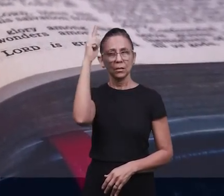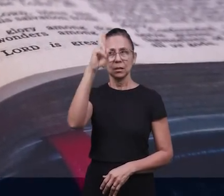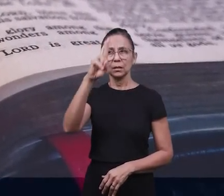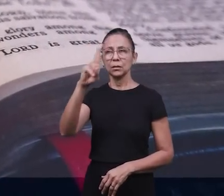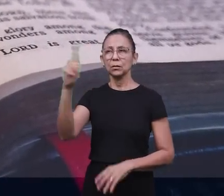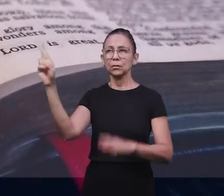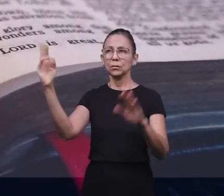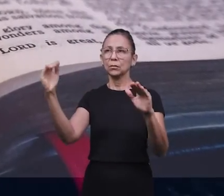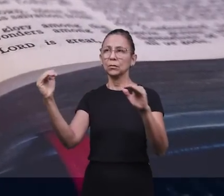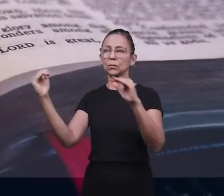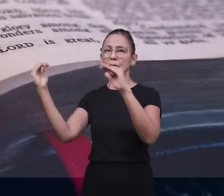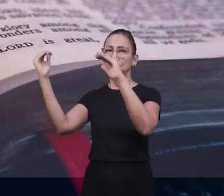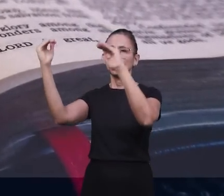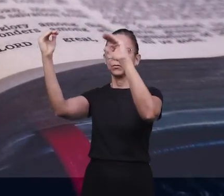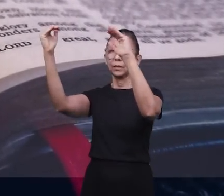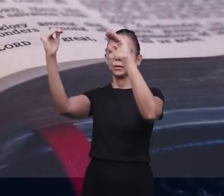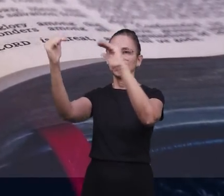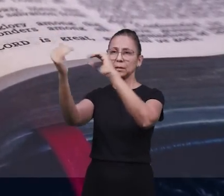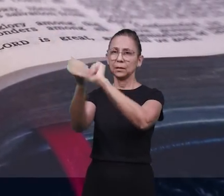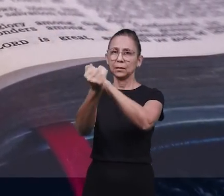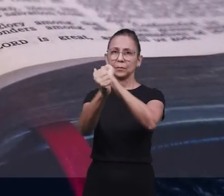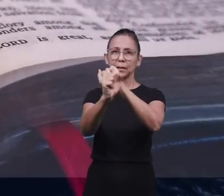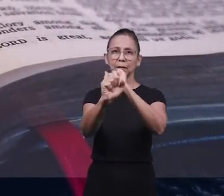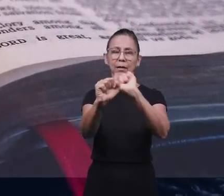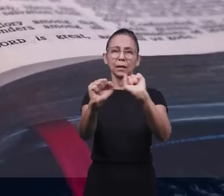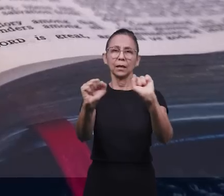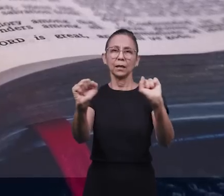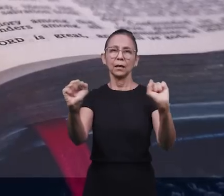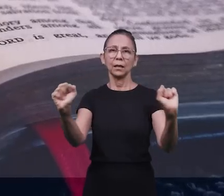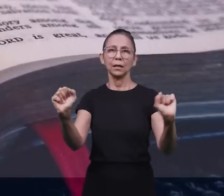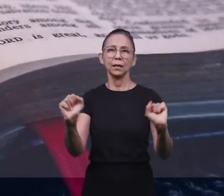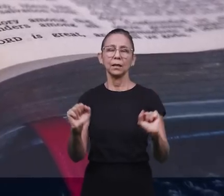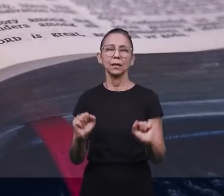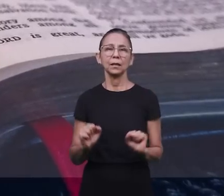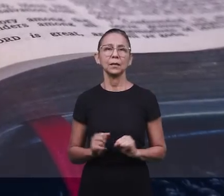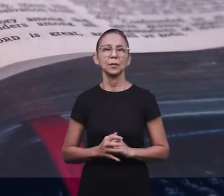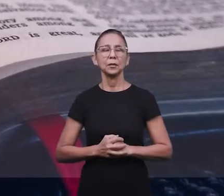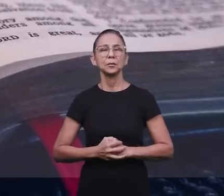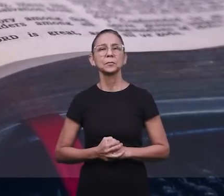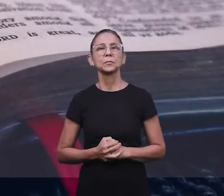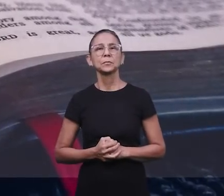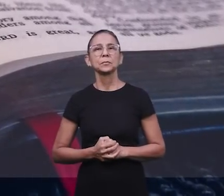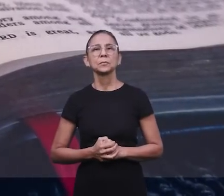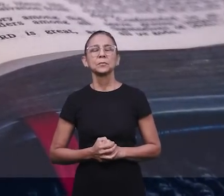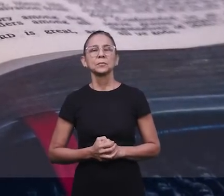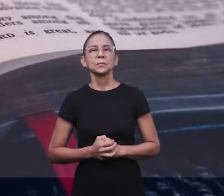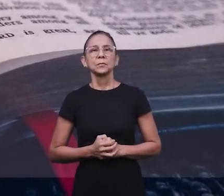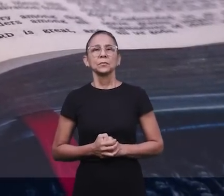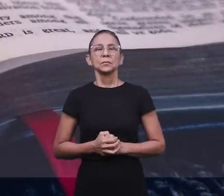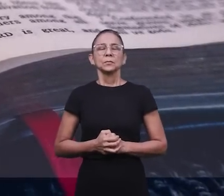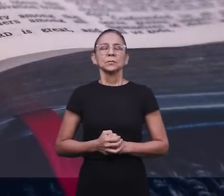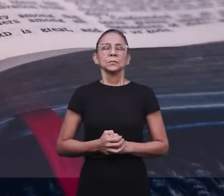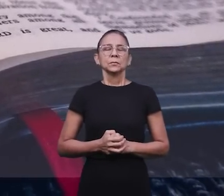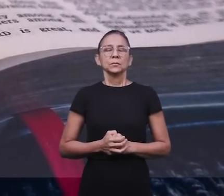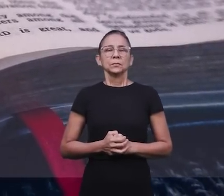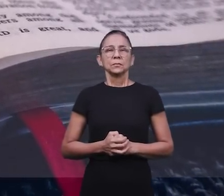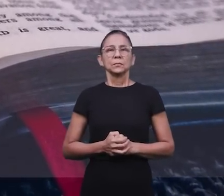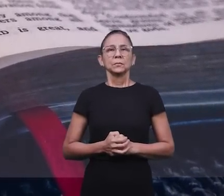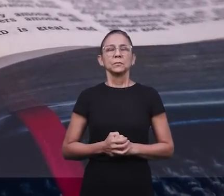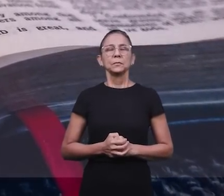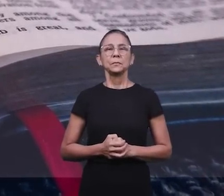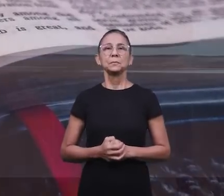vida, ó bendito, vem me libertar.